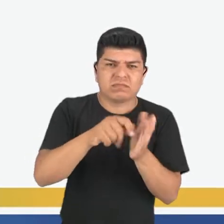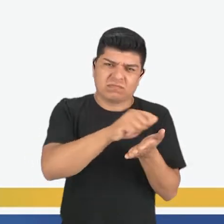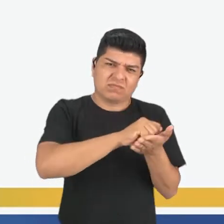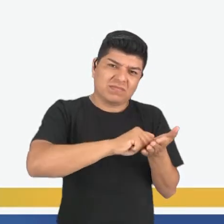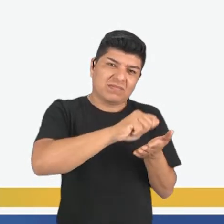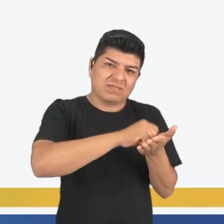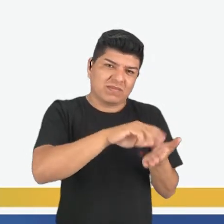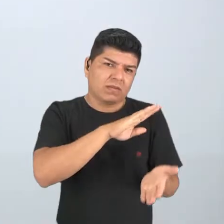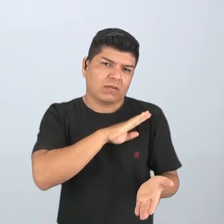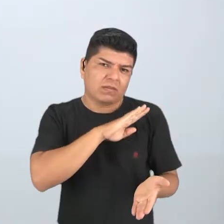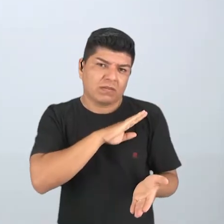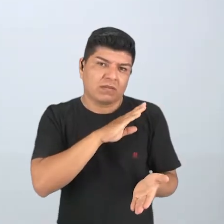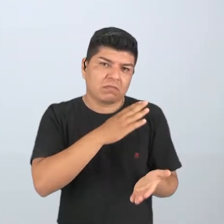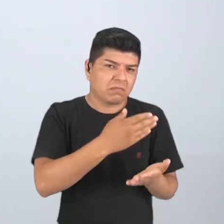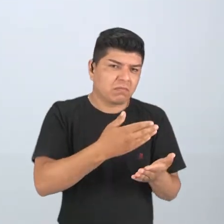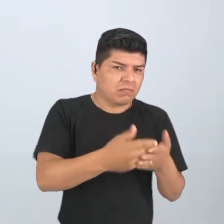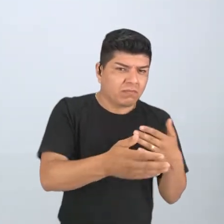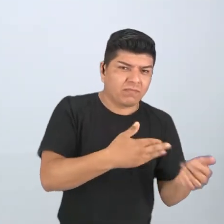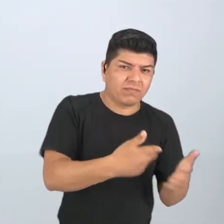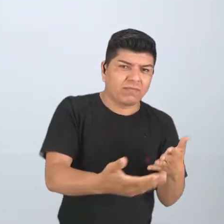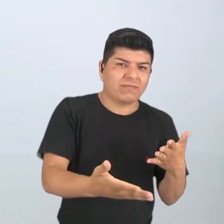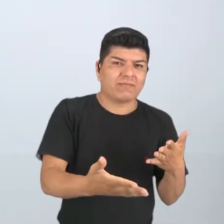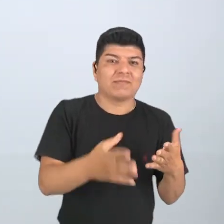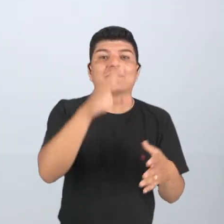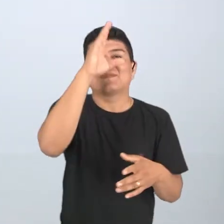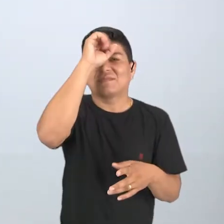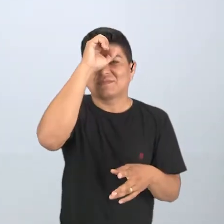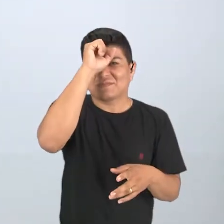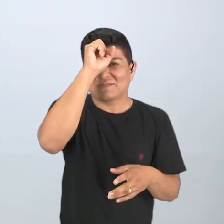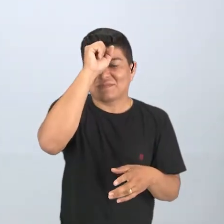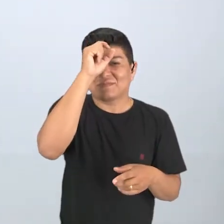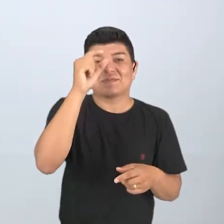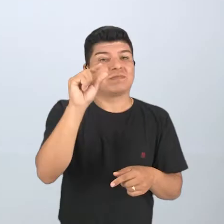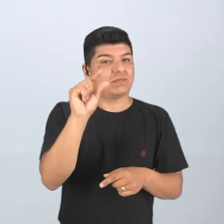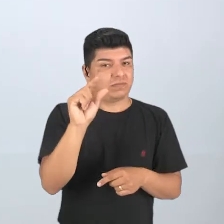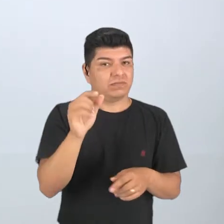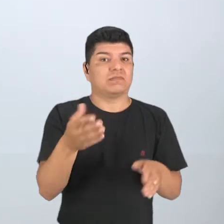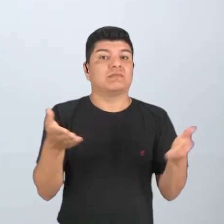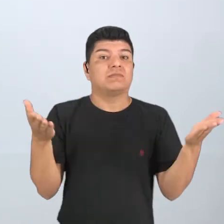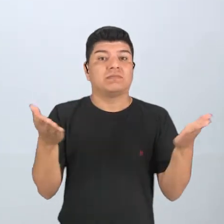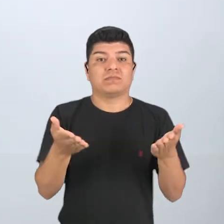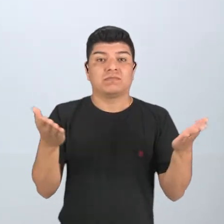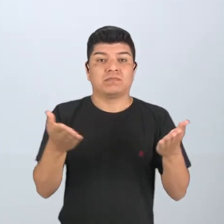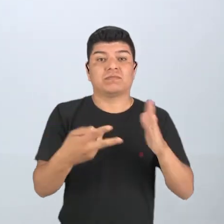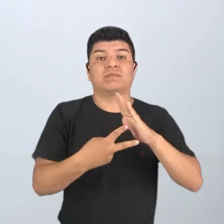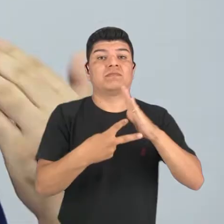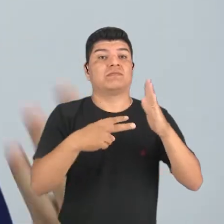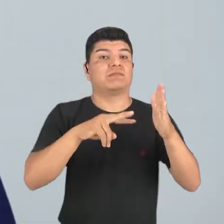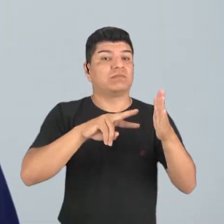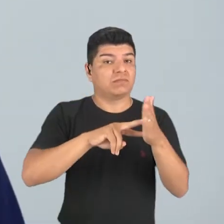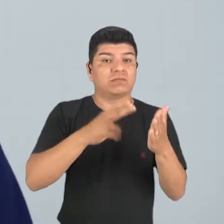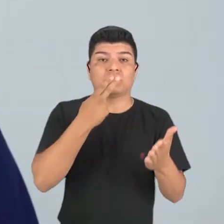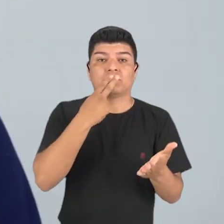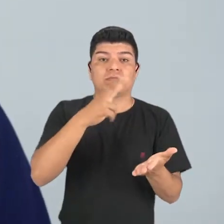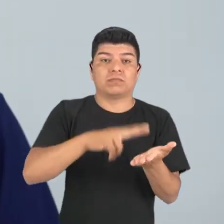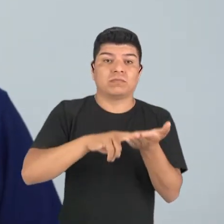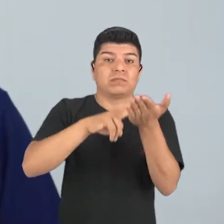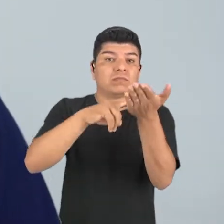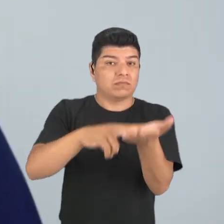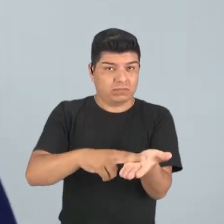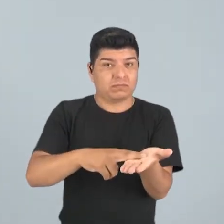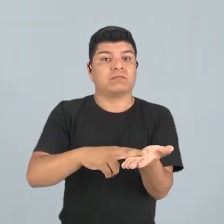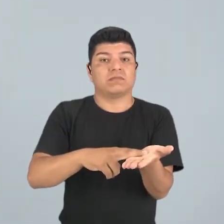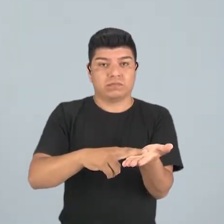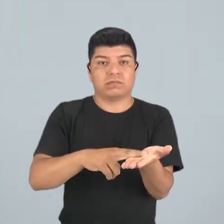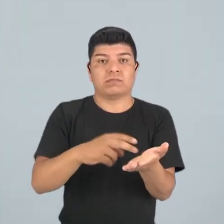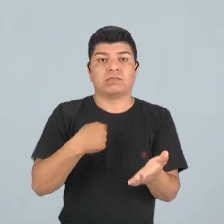para meus colegas, para qualquer um. Nós vamos aprender um pouco, sobre o que é carta,